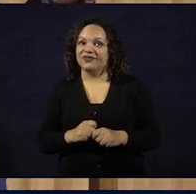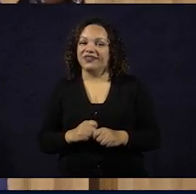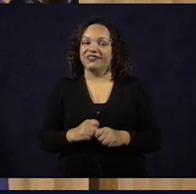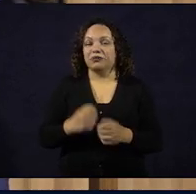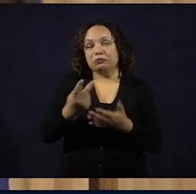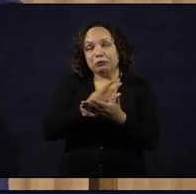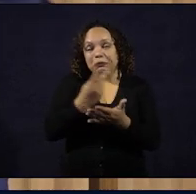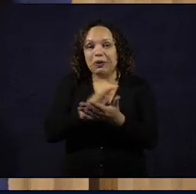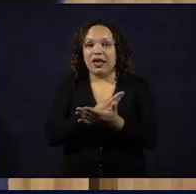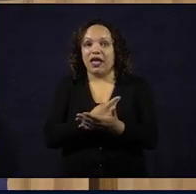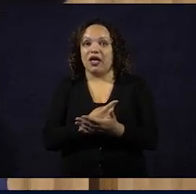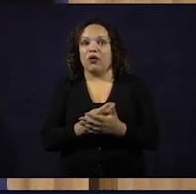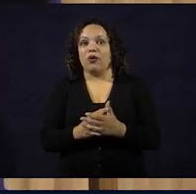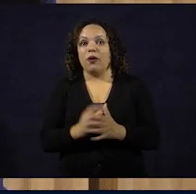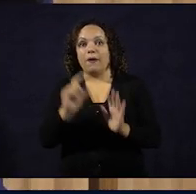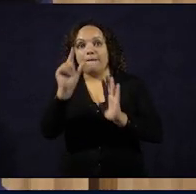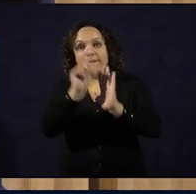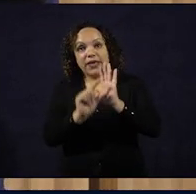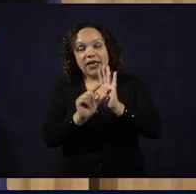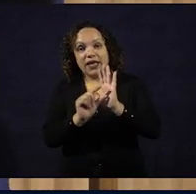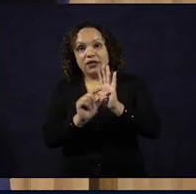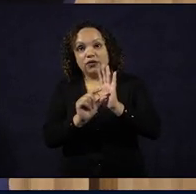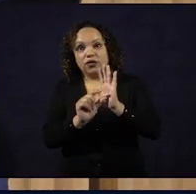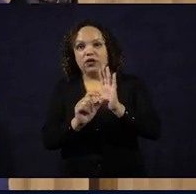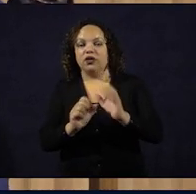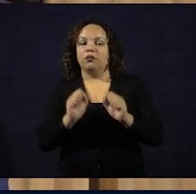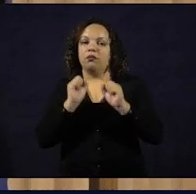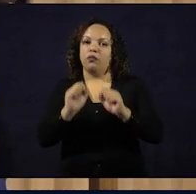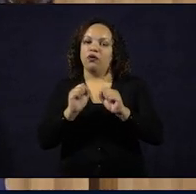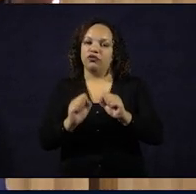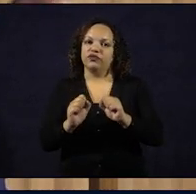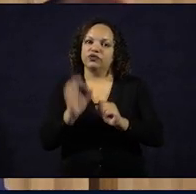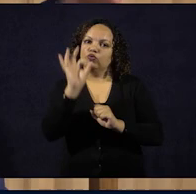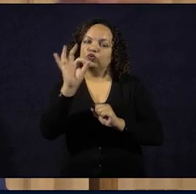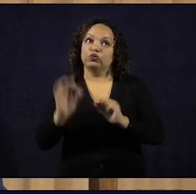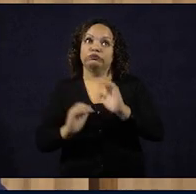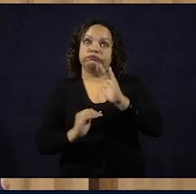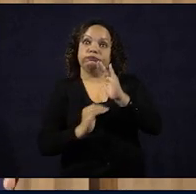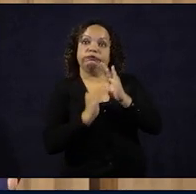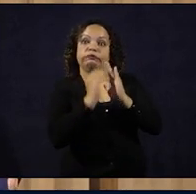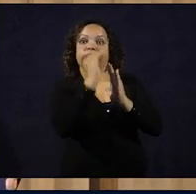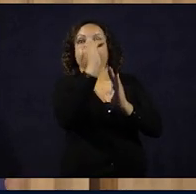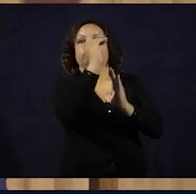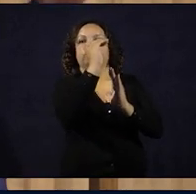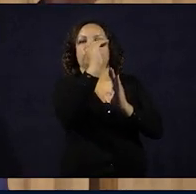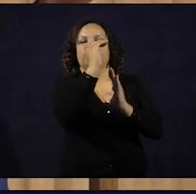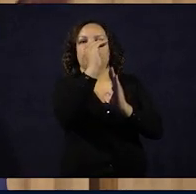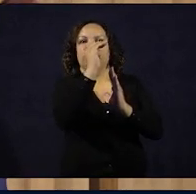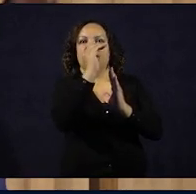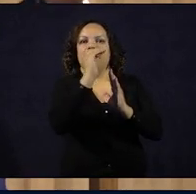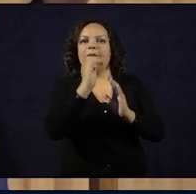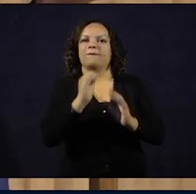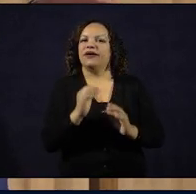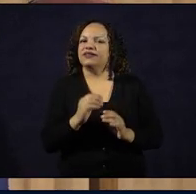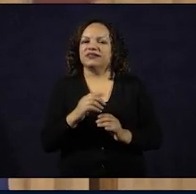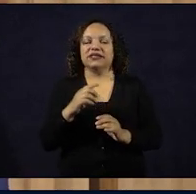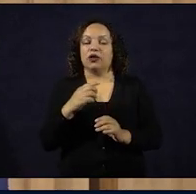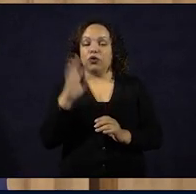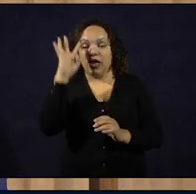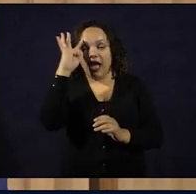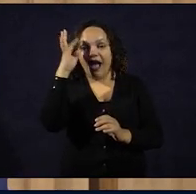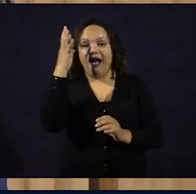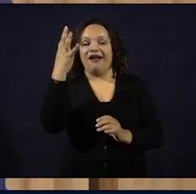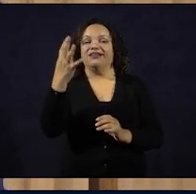bobagem e tal que vai fazer a tajusto subir mas eu imagino que a gente vai seguir o caminho que seja o caminho da razoabilidade